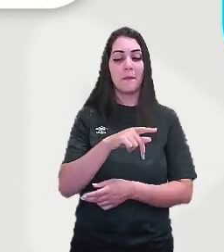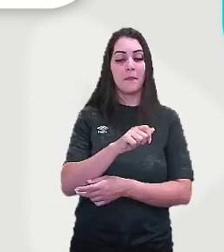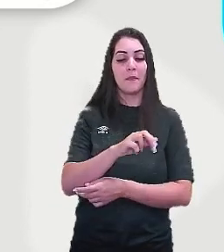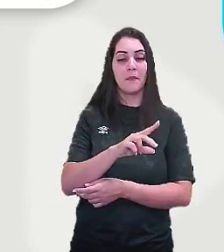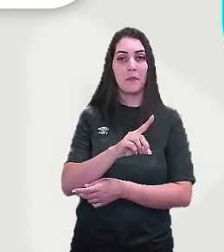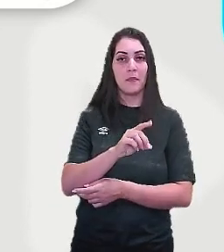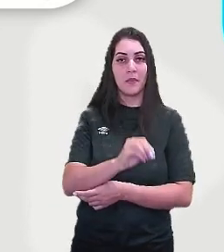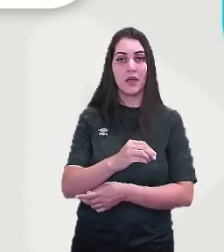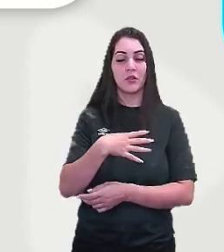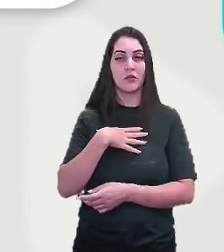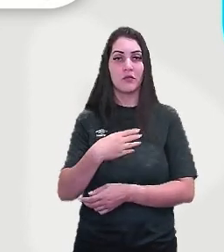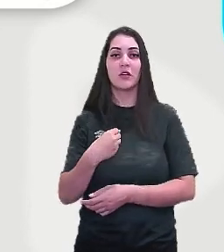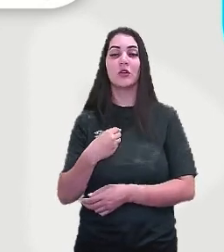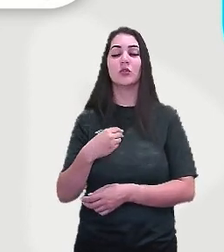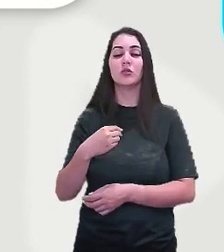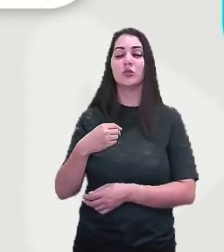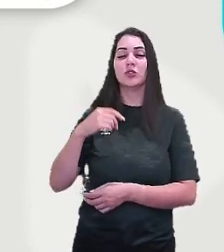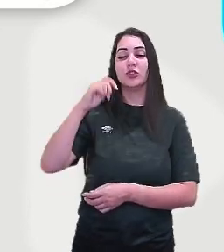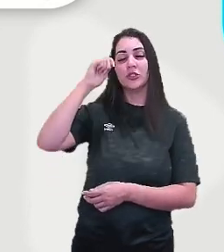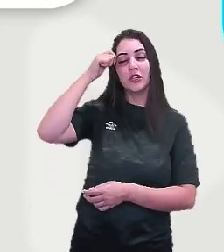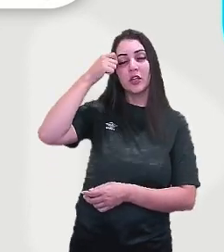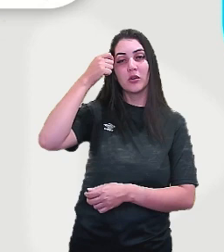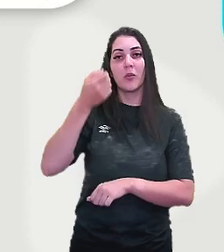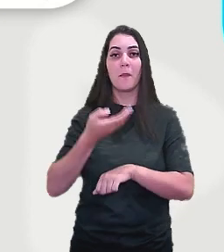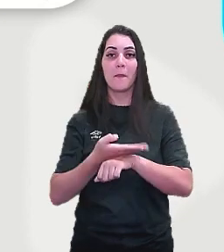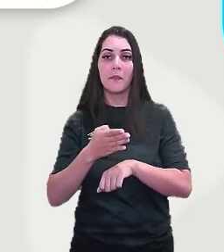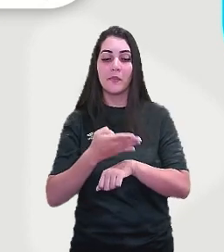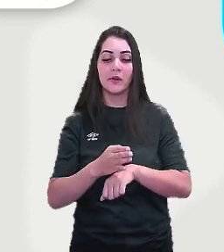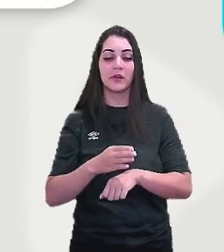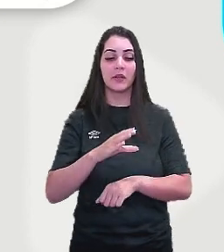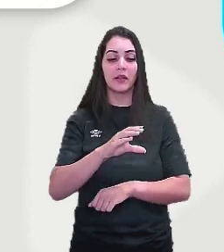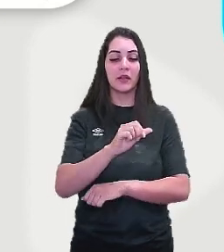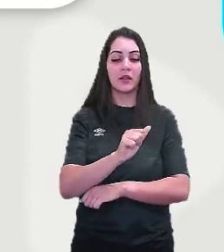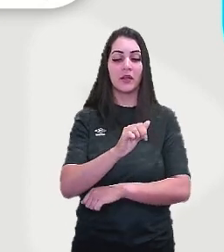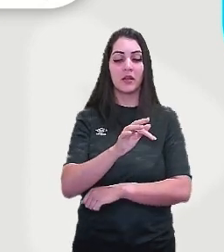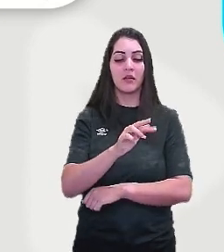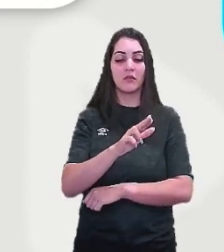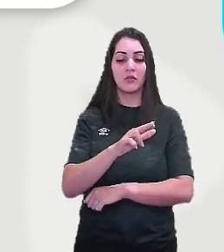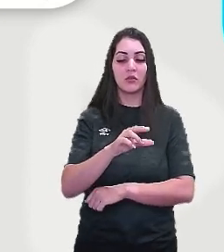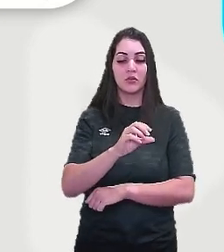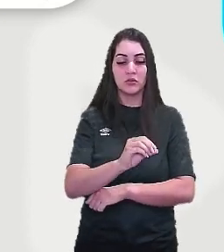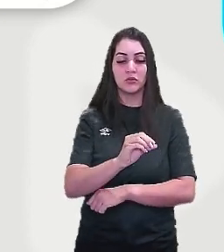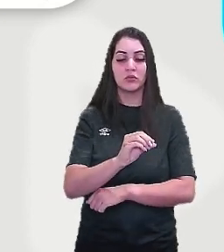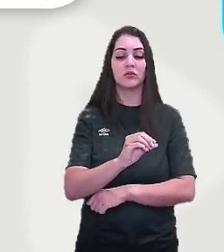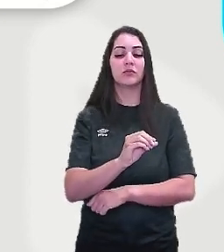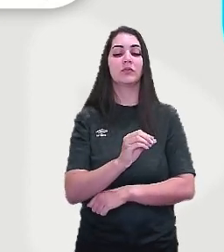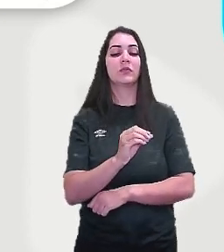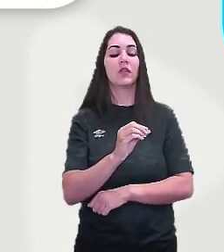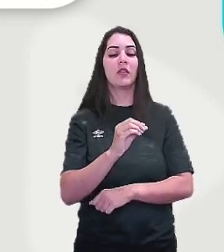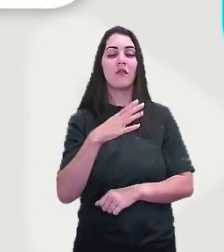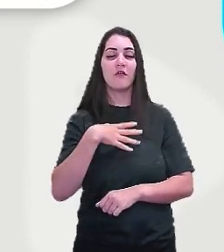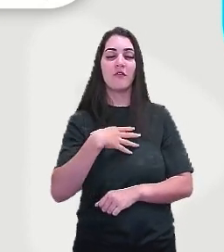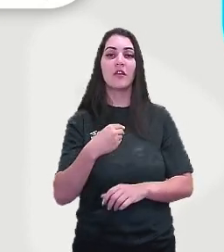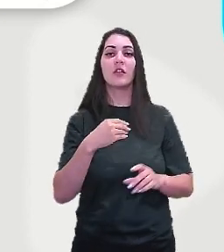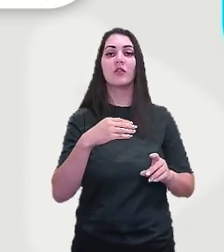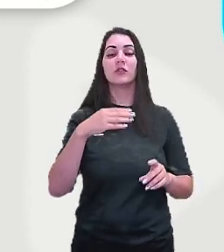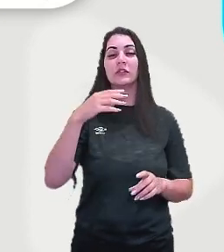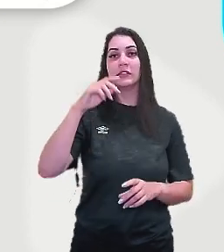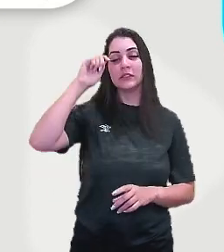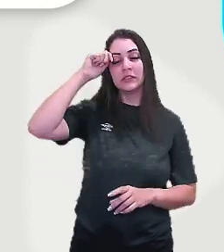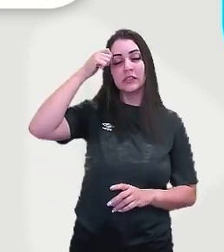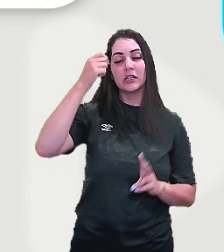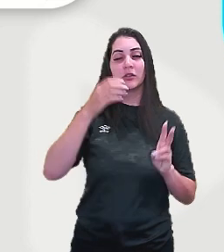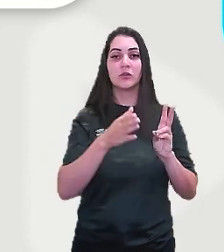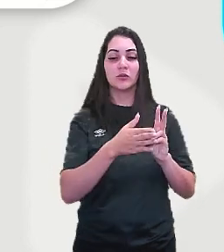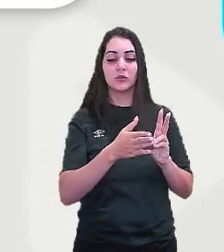com branco. Cafuso, filho de negro com índio. Cabra, filho de negro com mulato. E crioulo, filho de